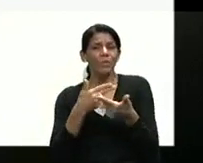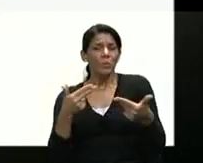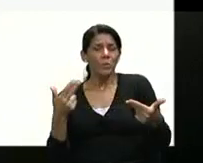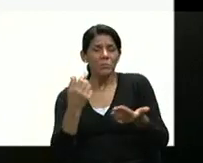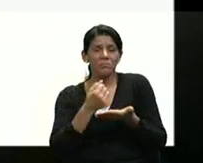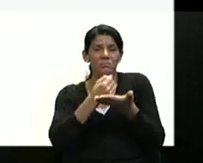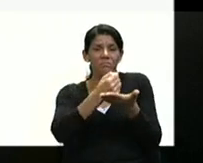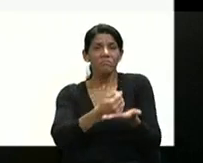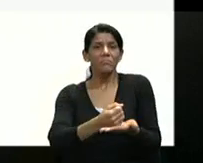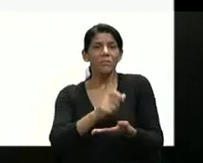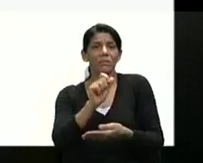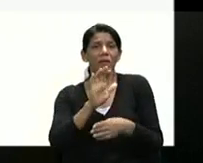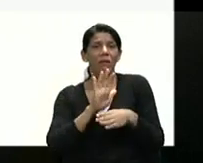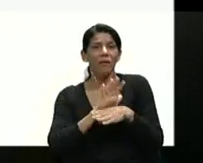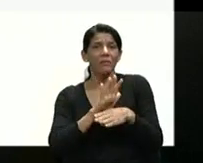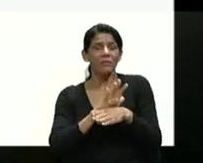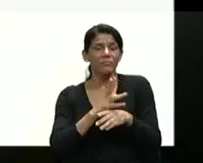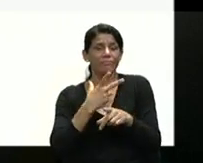vão